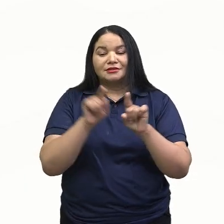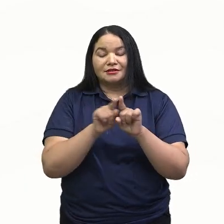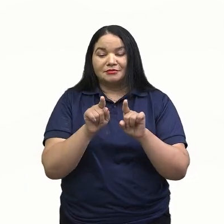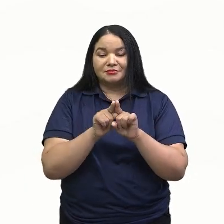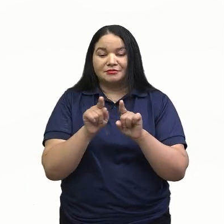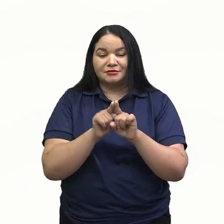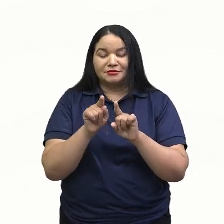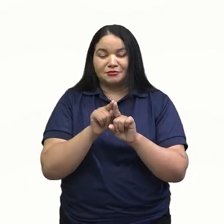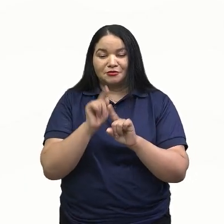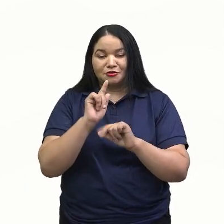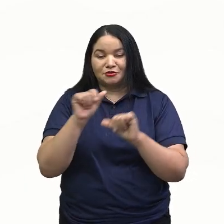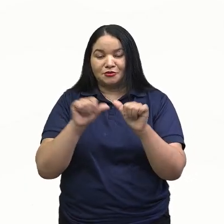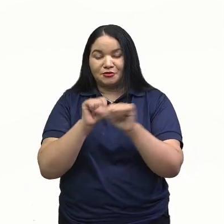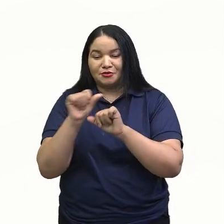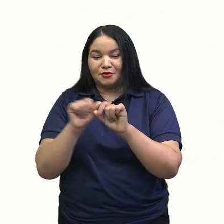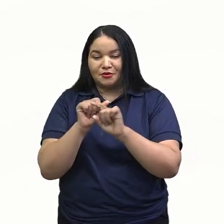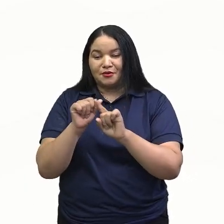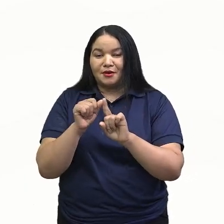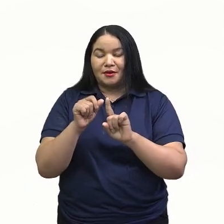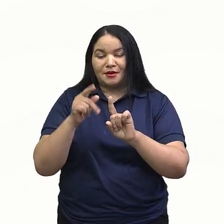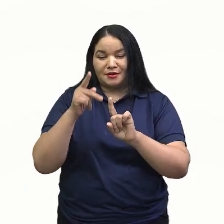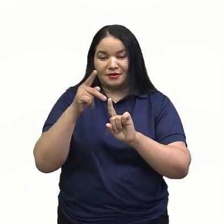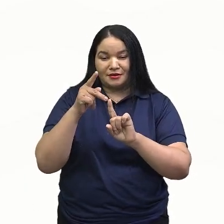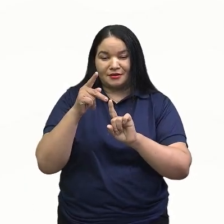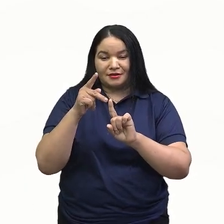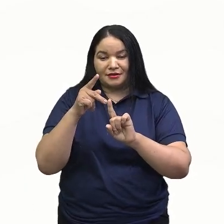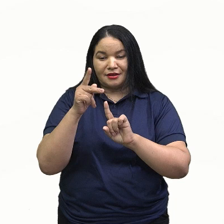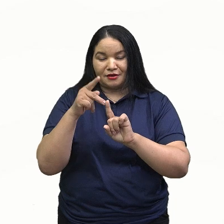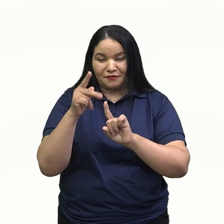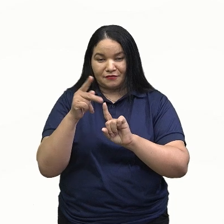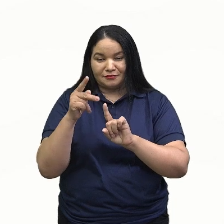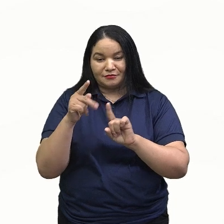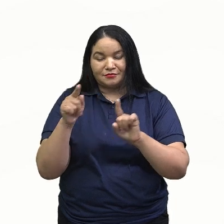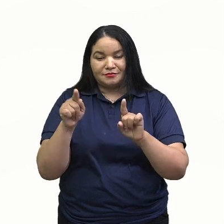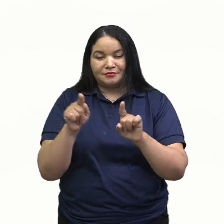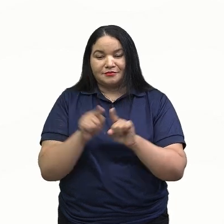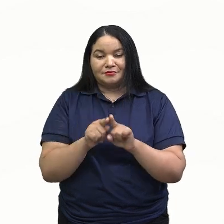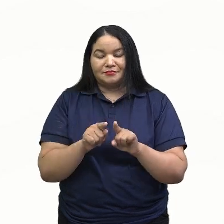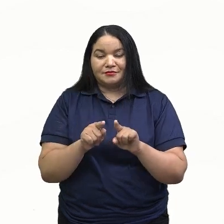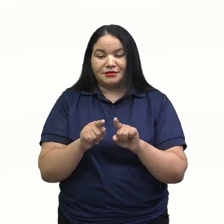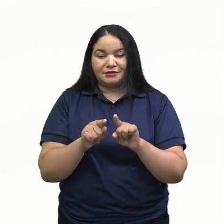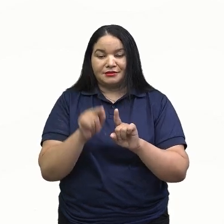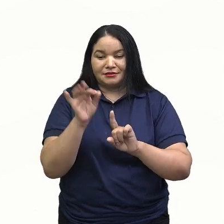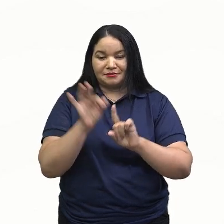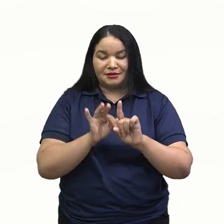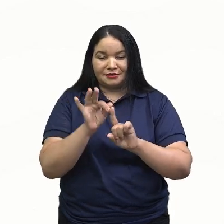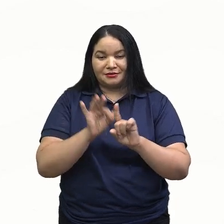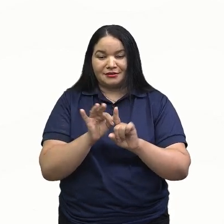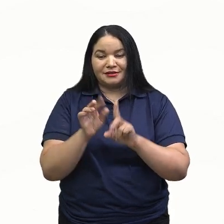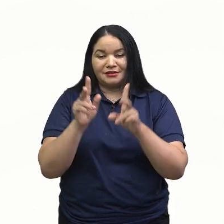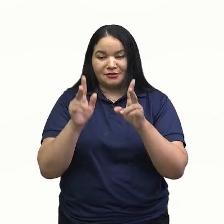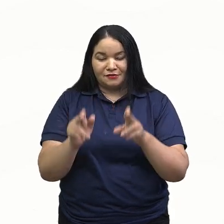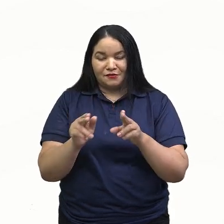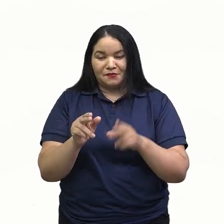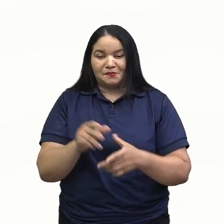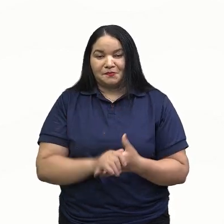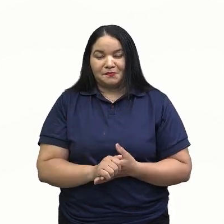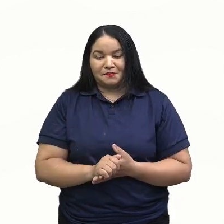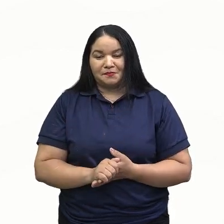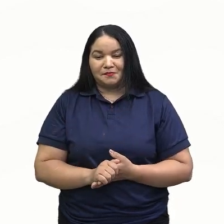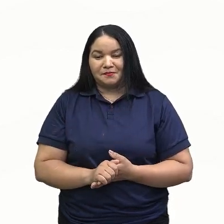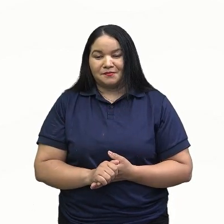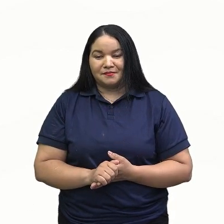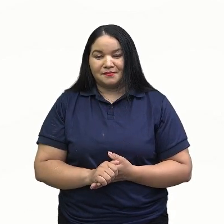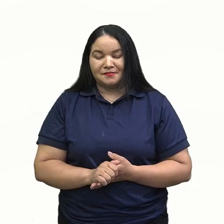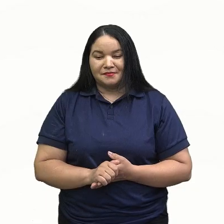Celsius para Kelvin, você percebe aí que as temperaturas são iguais. Aí você tem, ó, você